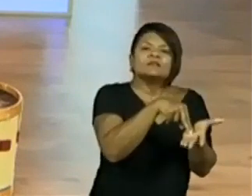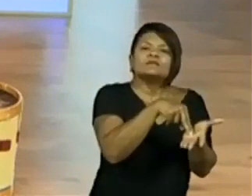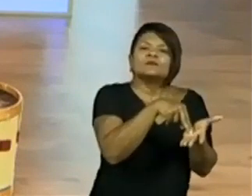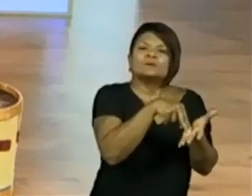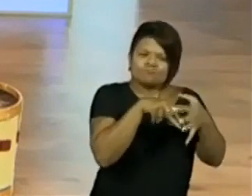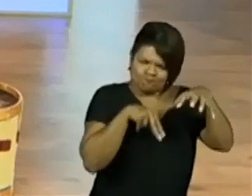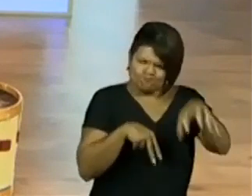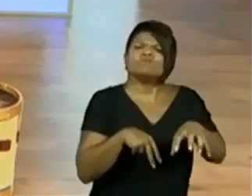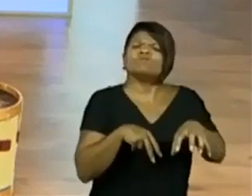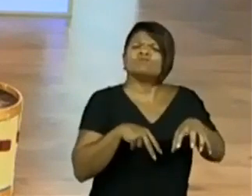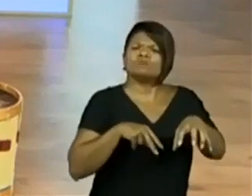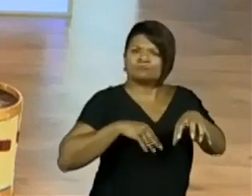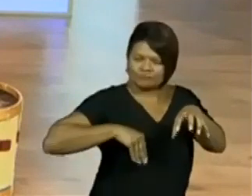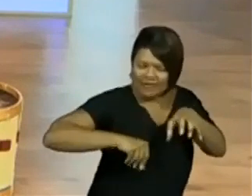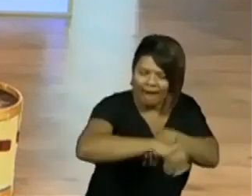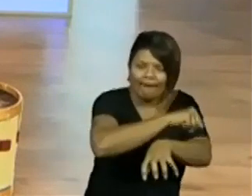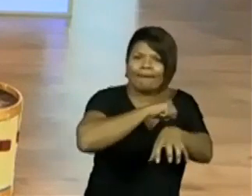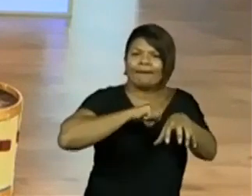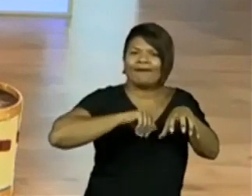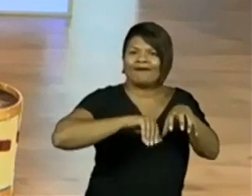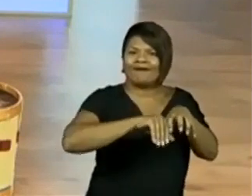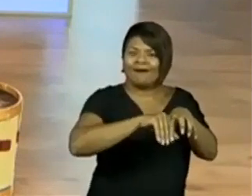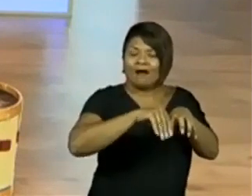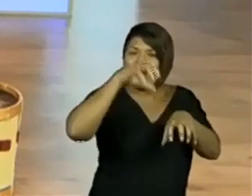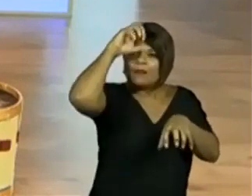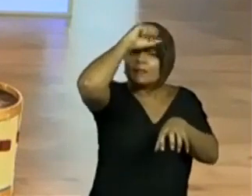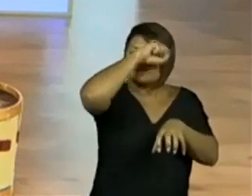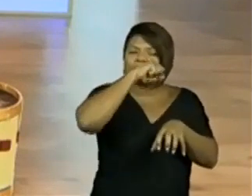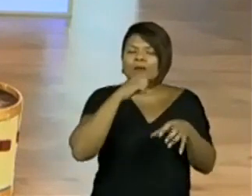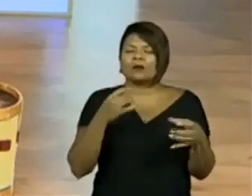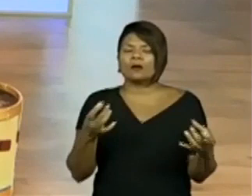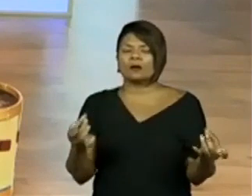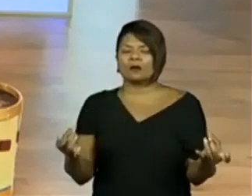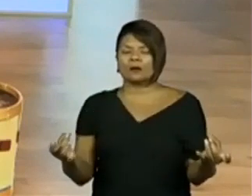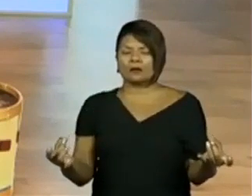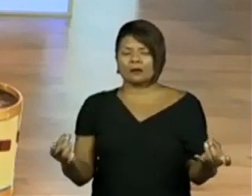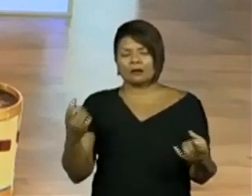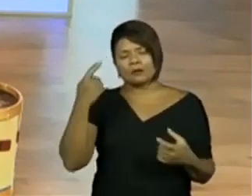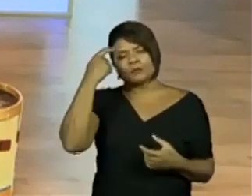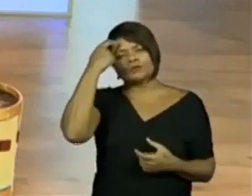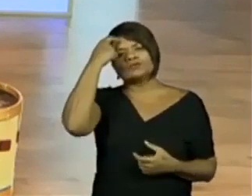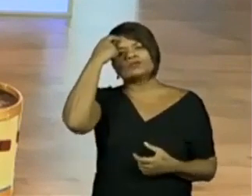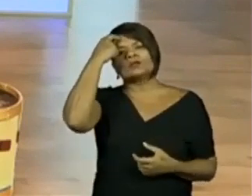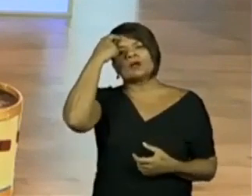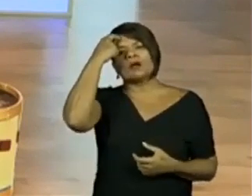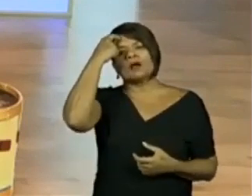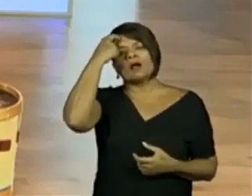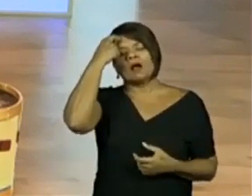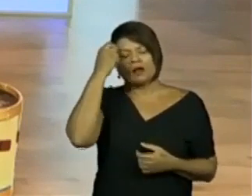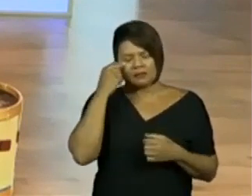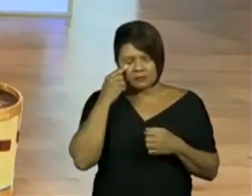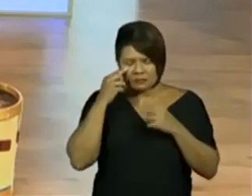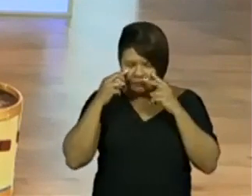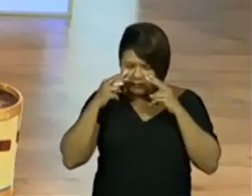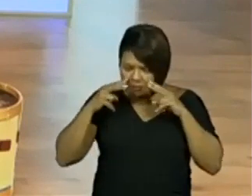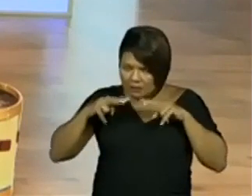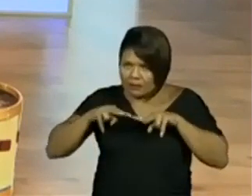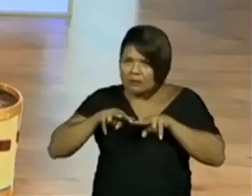terra. Aprendeu a meditar, a contemplar horizontes.